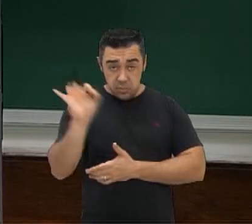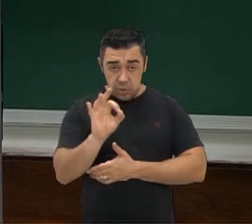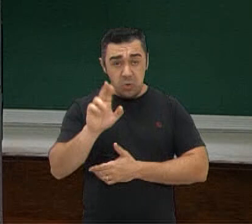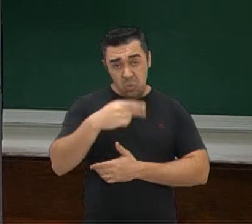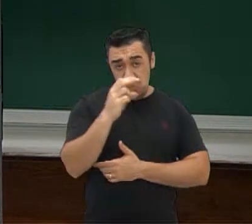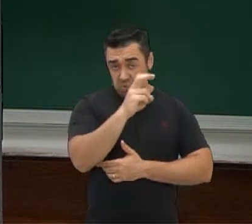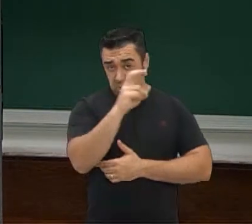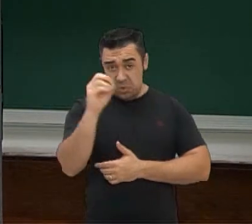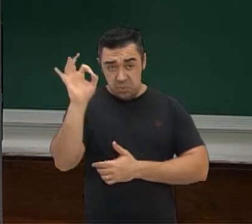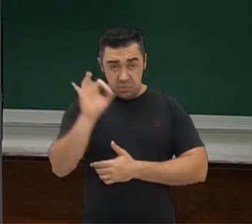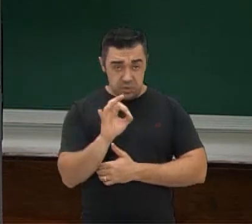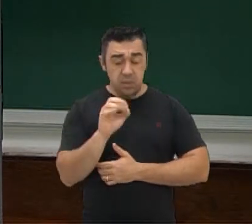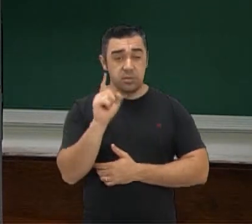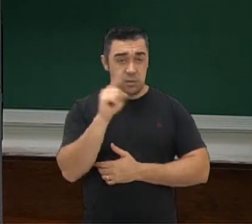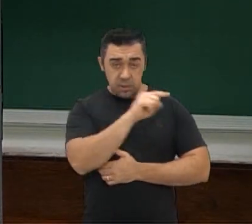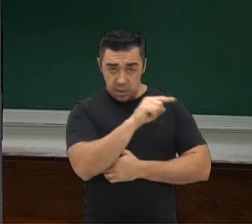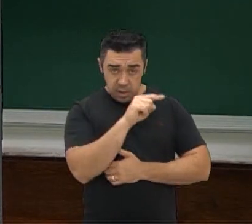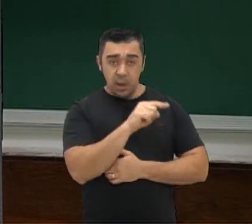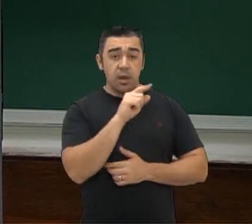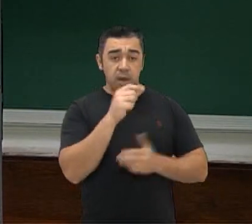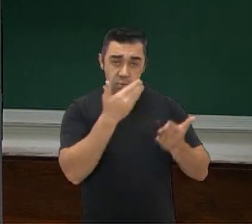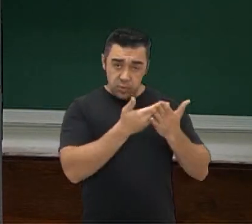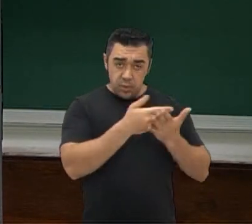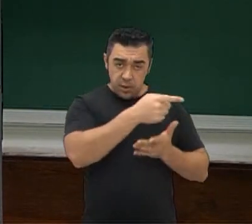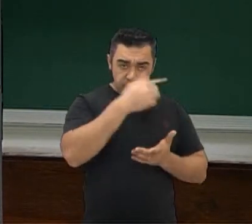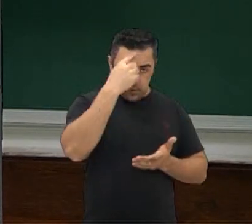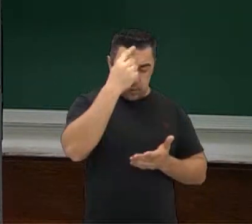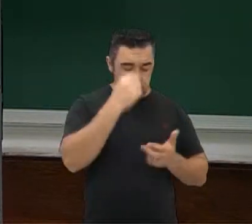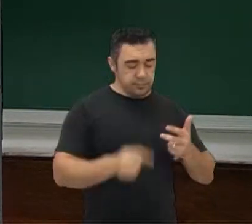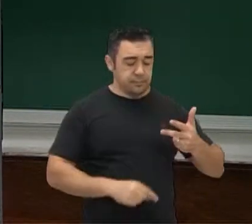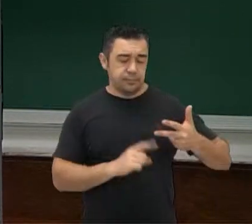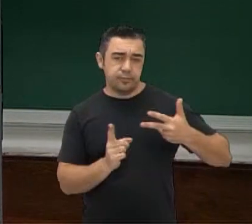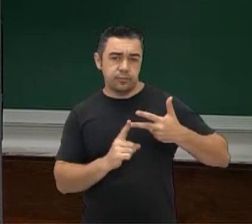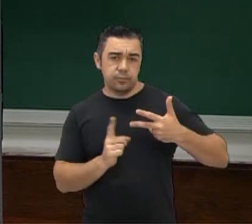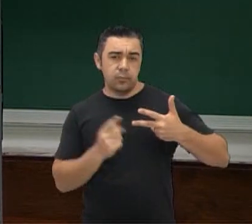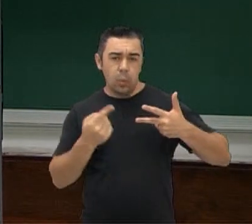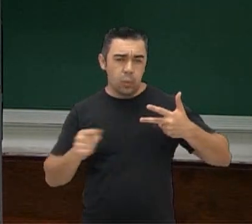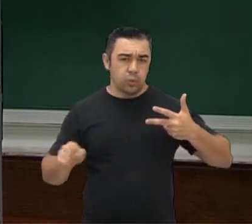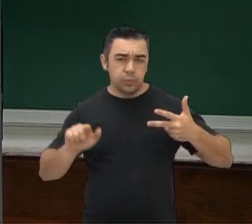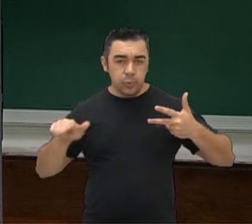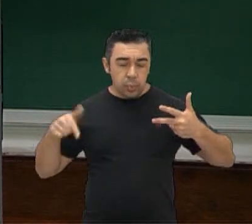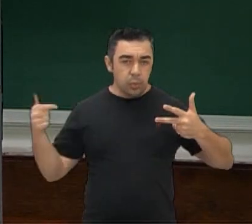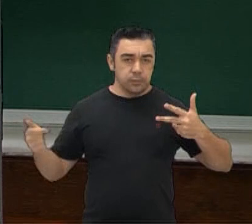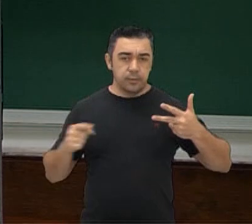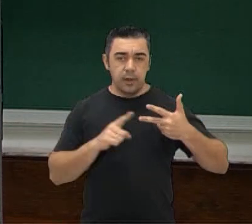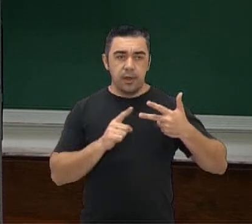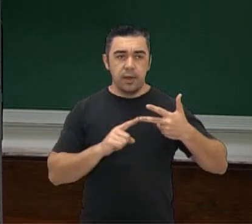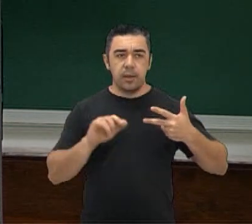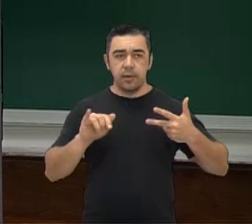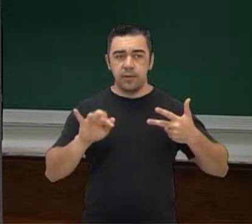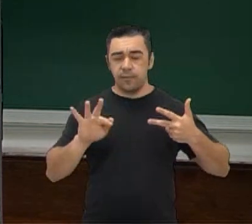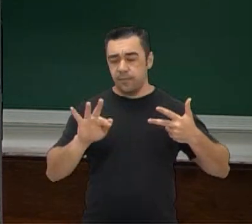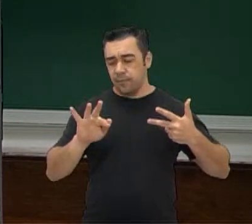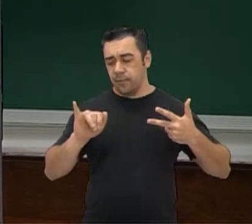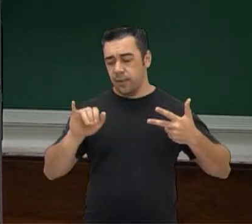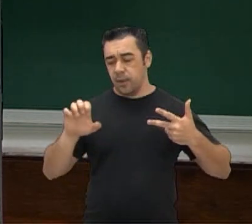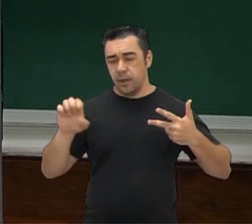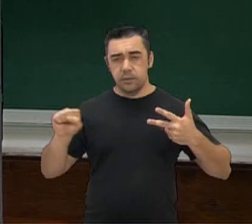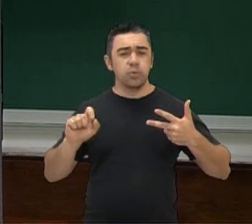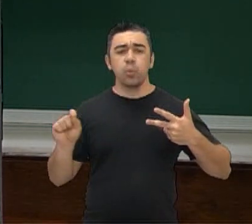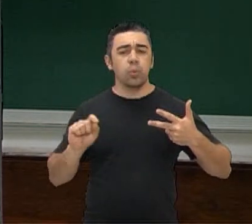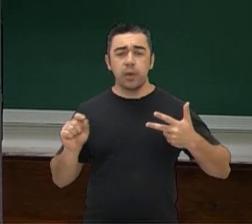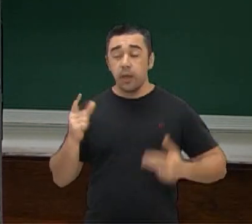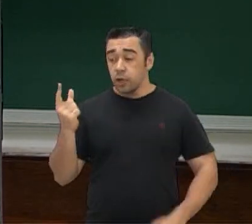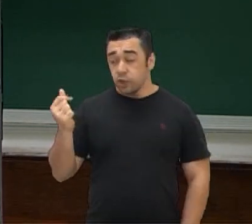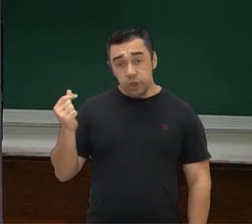nessas universidades, nessas faculdades também. Olha que bacana. Por último, ainda tem uma outra opção, que é o FIES. O que é o FIES? É um